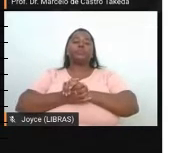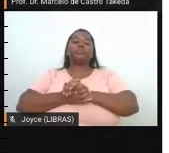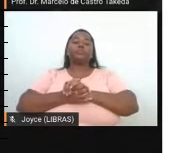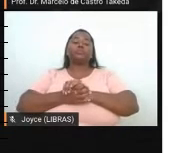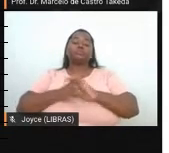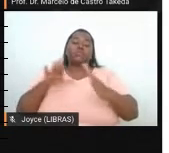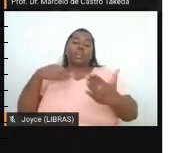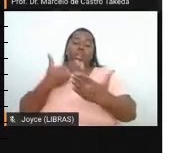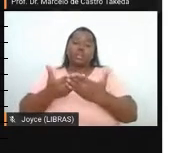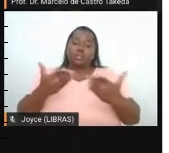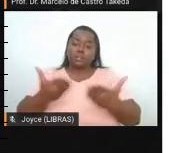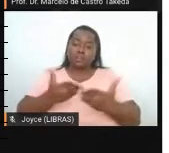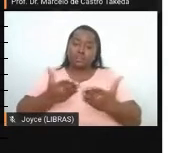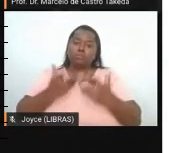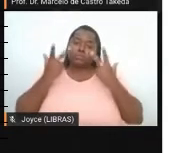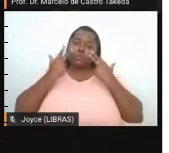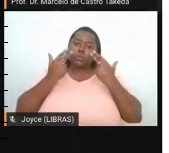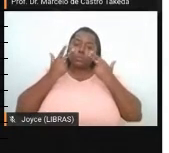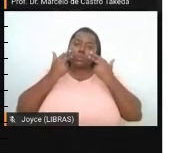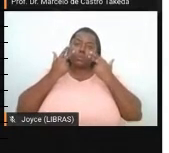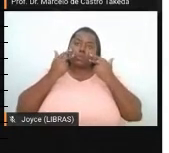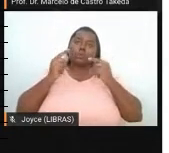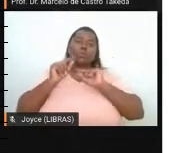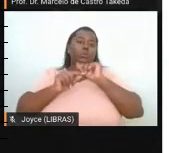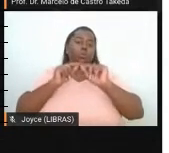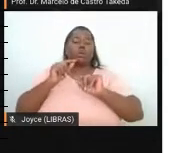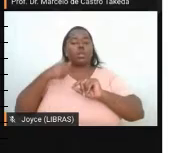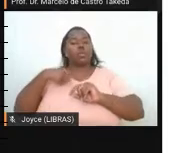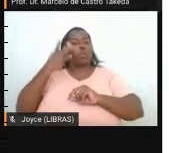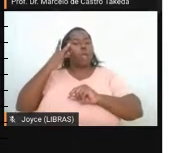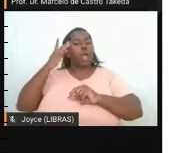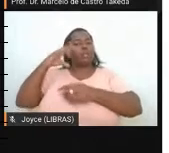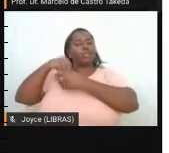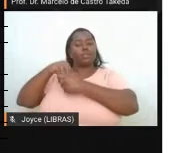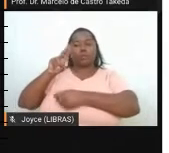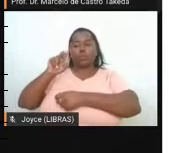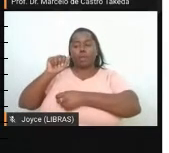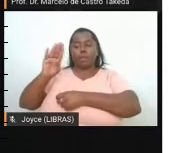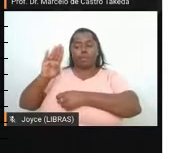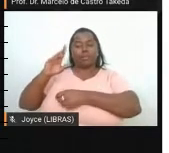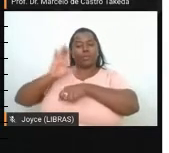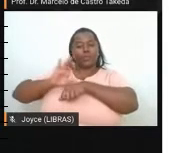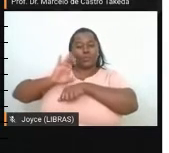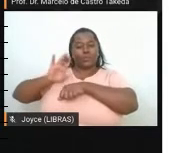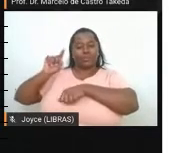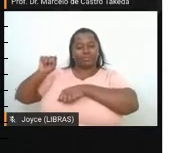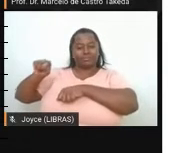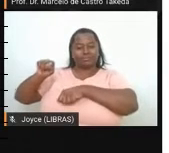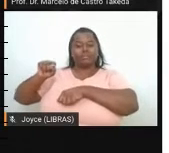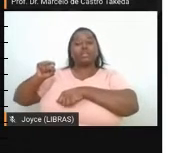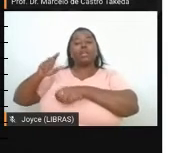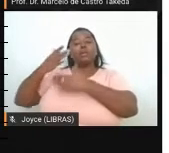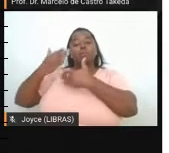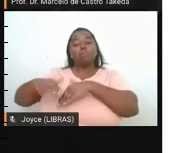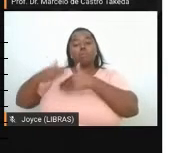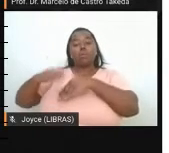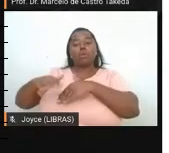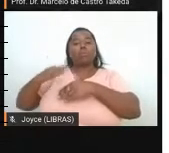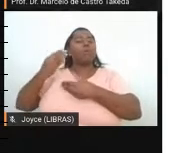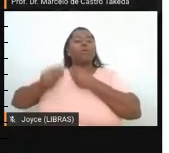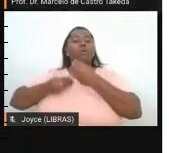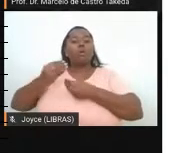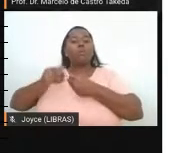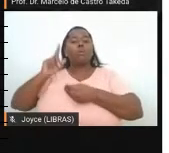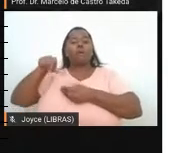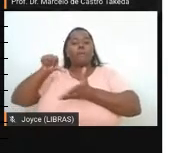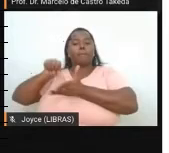eu acho, na UAB, os cursos que existem, como as provas são aplicadas em polo, a gente